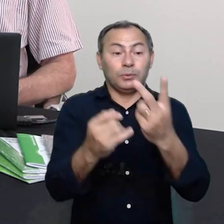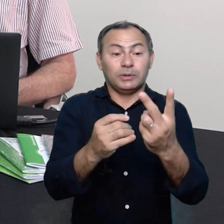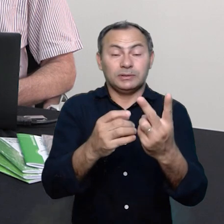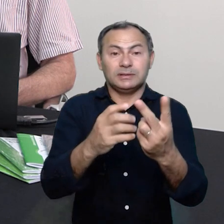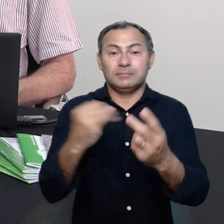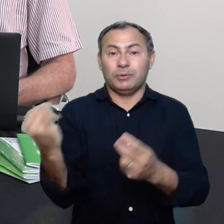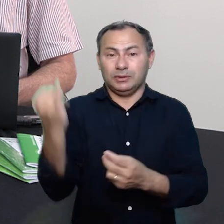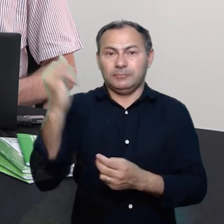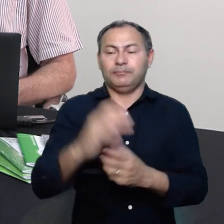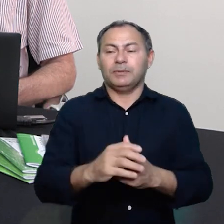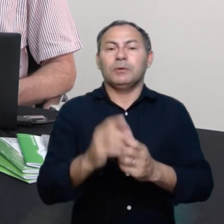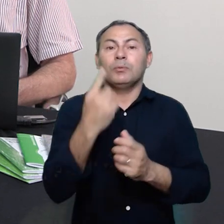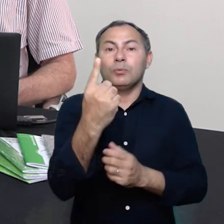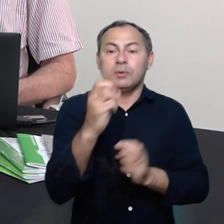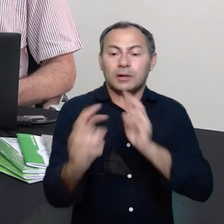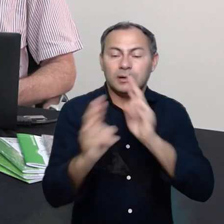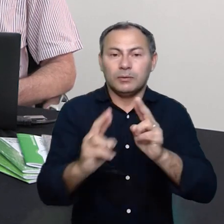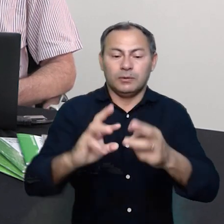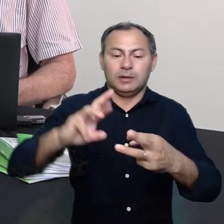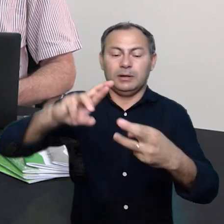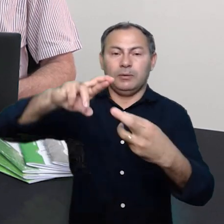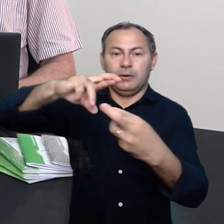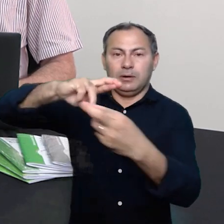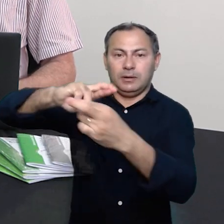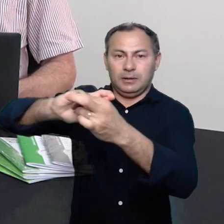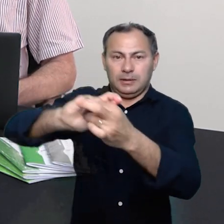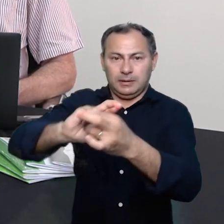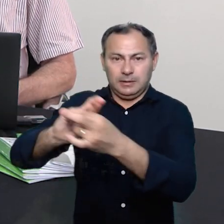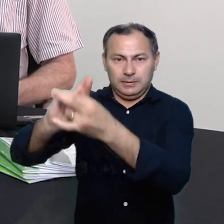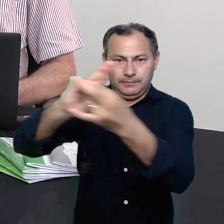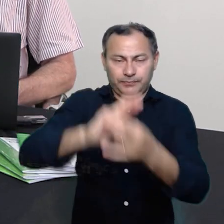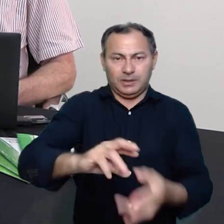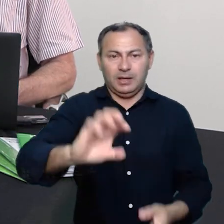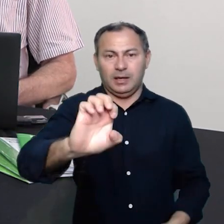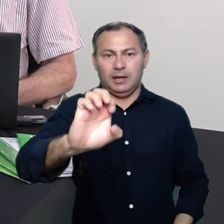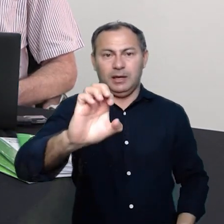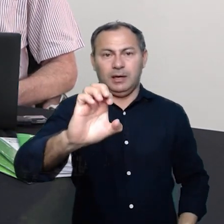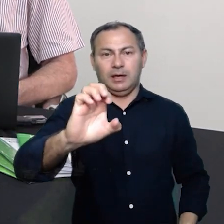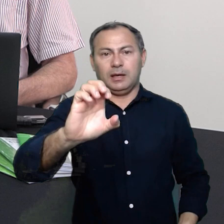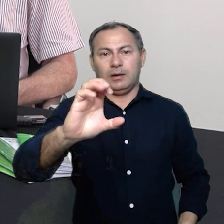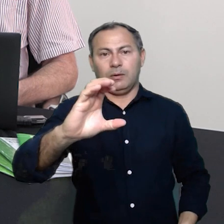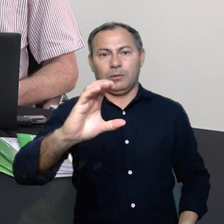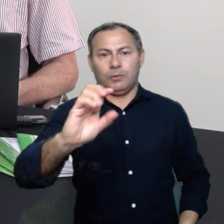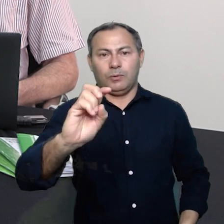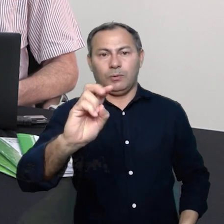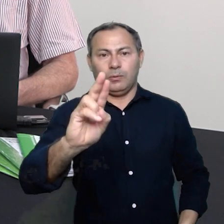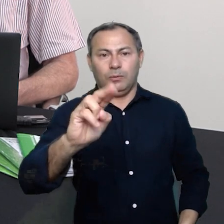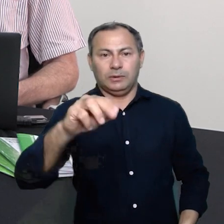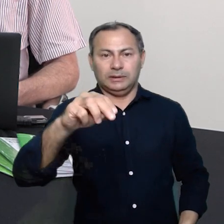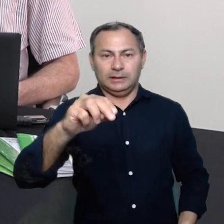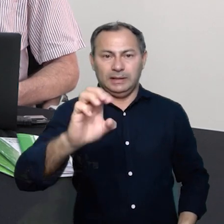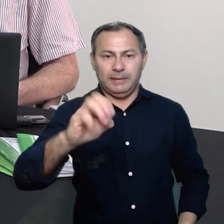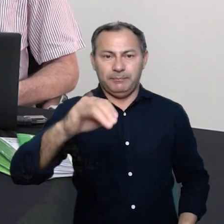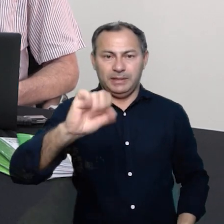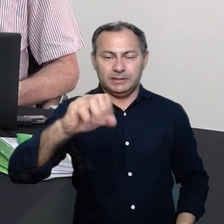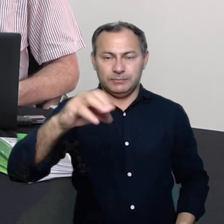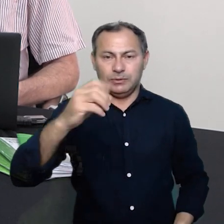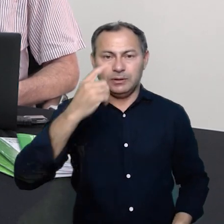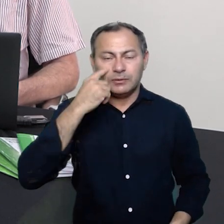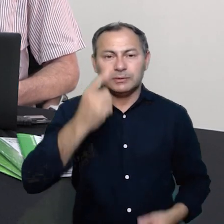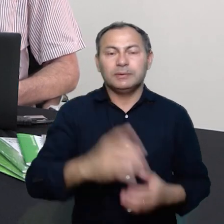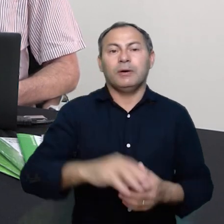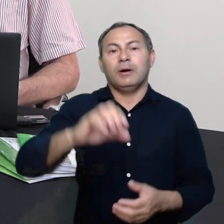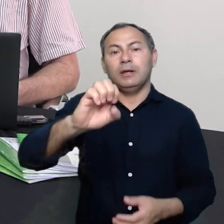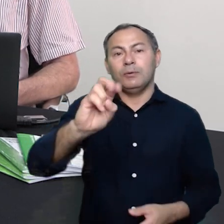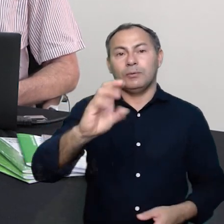aconteceu, um foi em relação ao ecumenismo. O ecumenismo, então, o trabalho junto com os nossos irmãos de outras